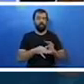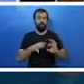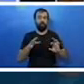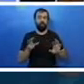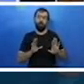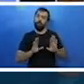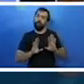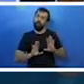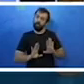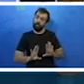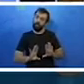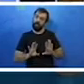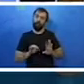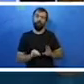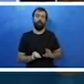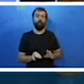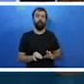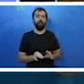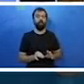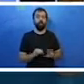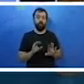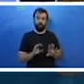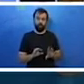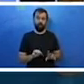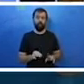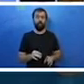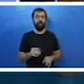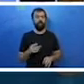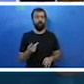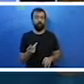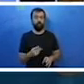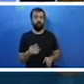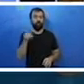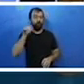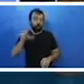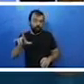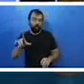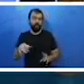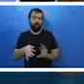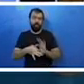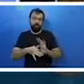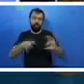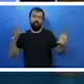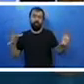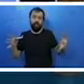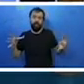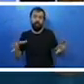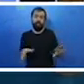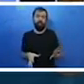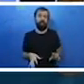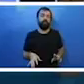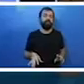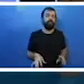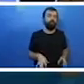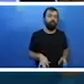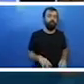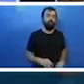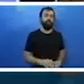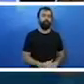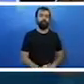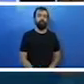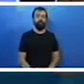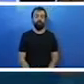que tardia. Quer dizer, calma, nós vamos conseguir, nós vamos ser livres, sair do jugo do